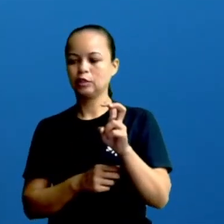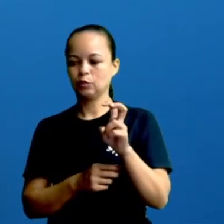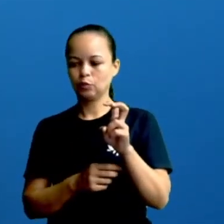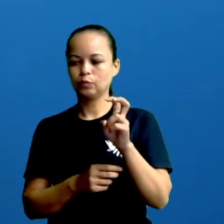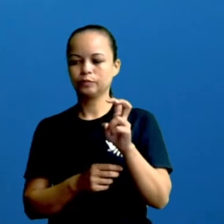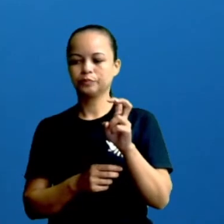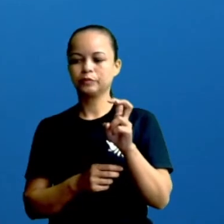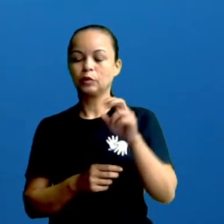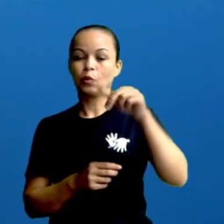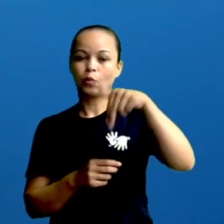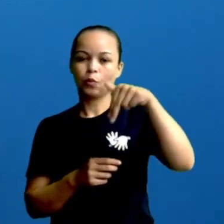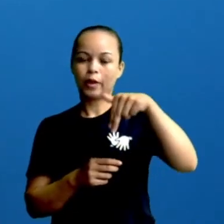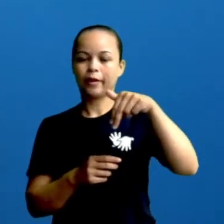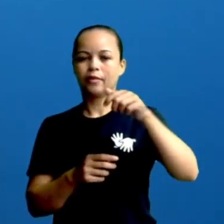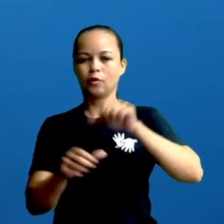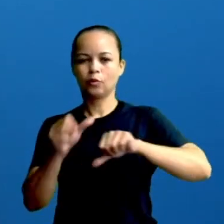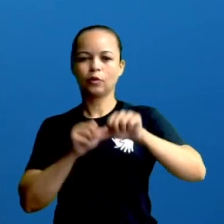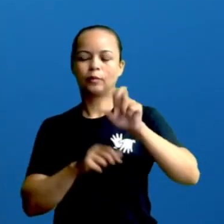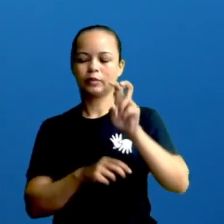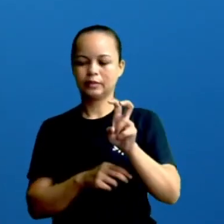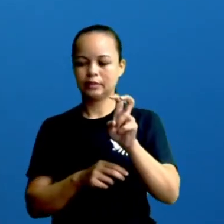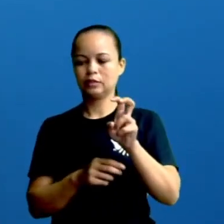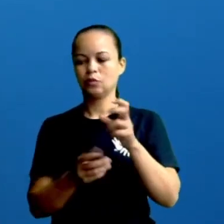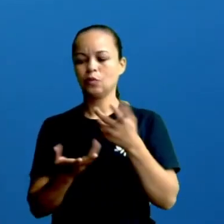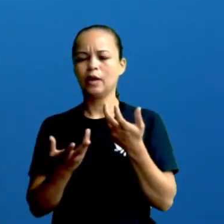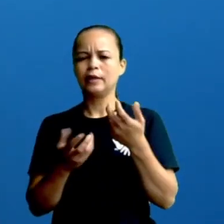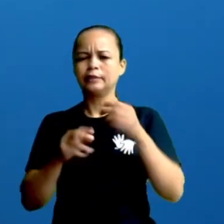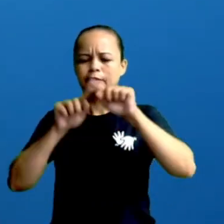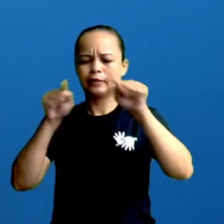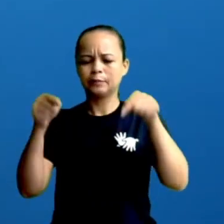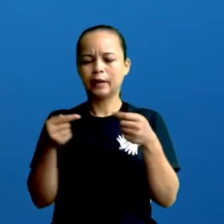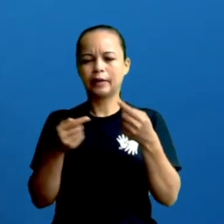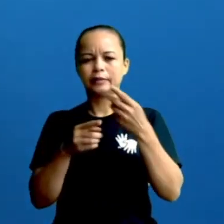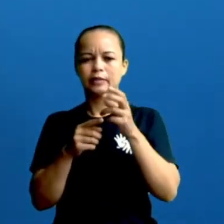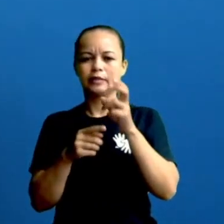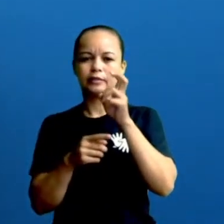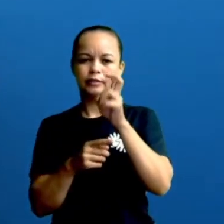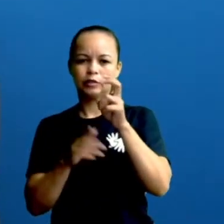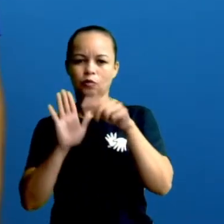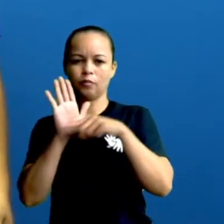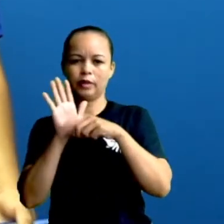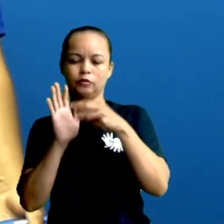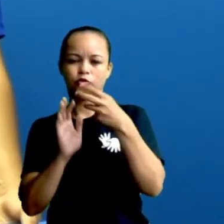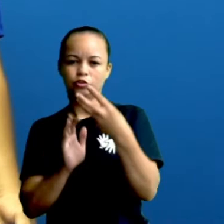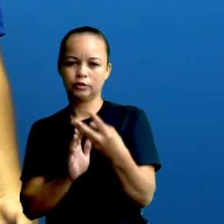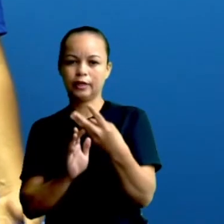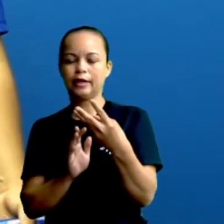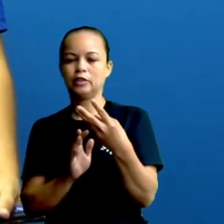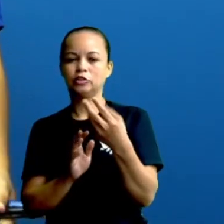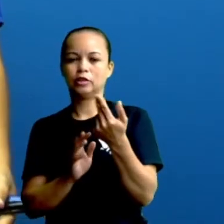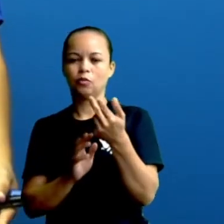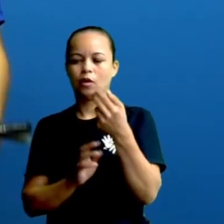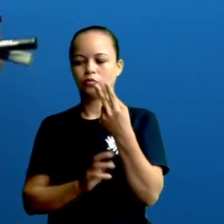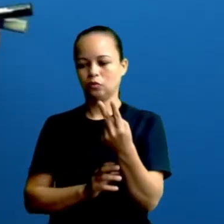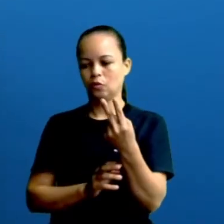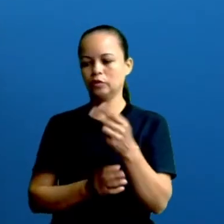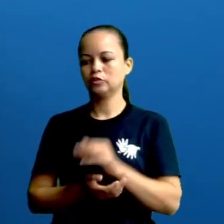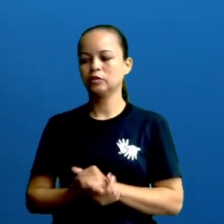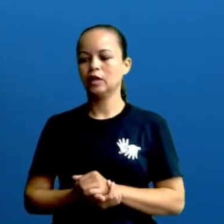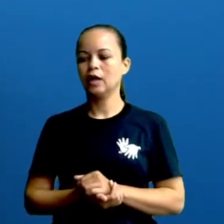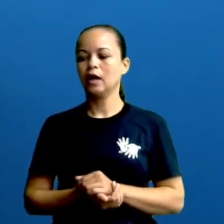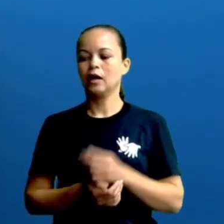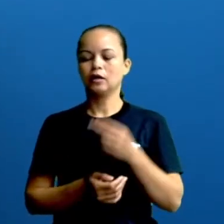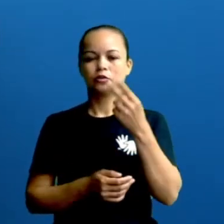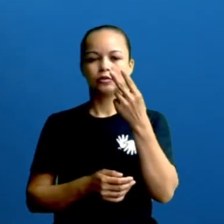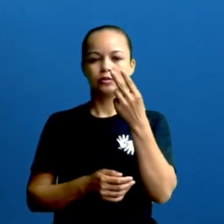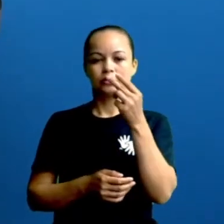está dentro do parêntese. 5 menos 3, 2. 2 vezes 5, 10. 10 dividido